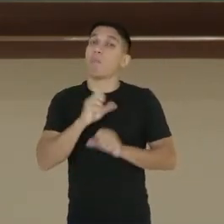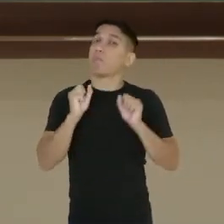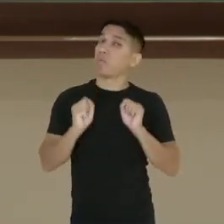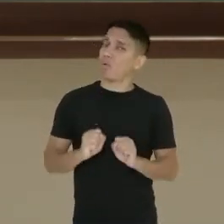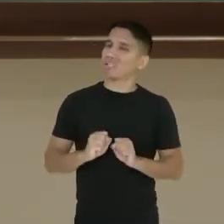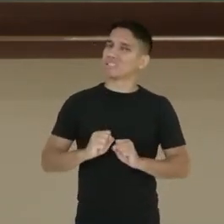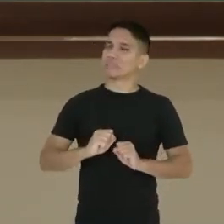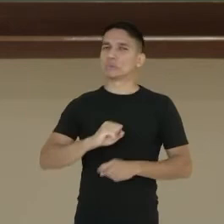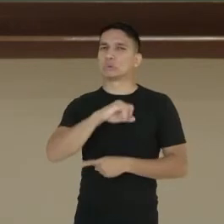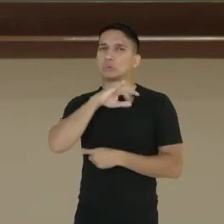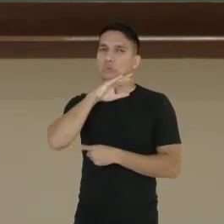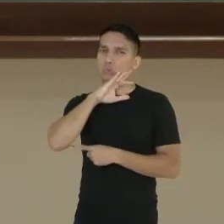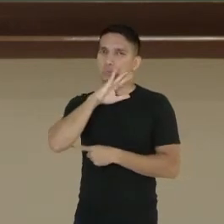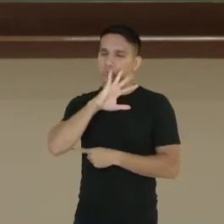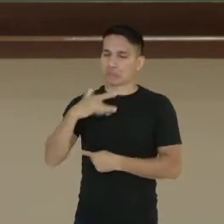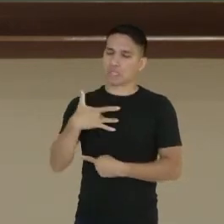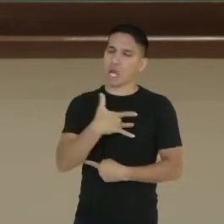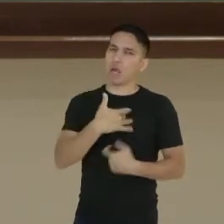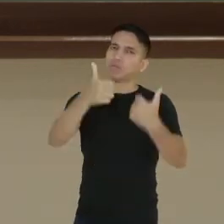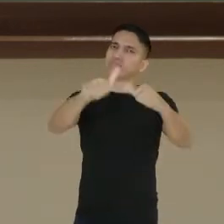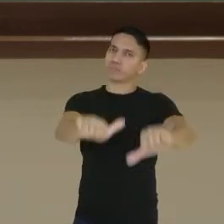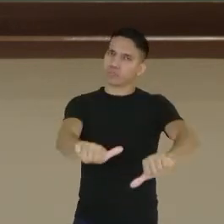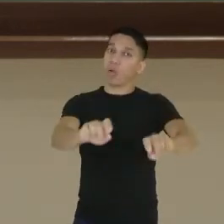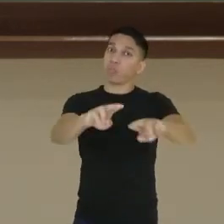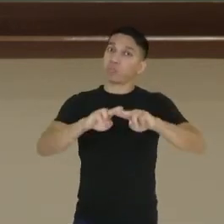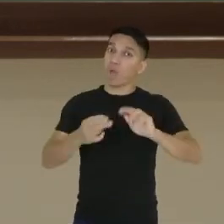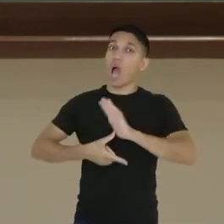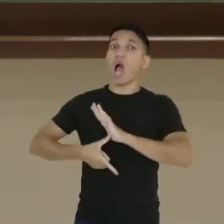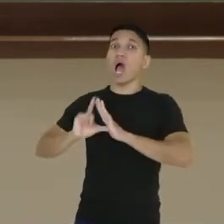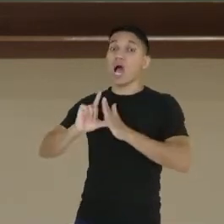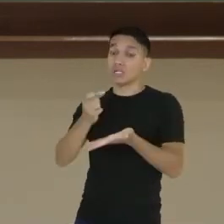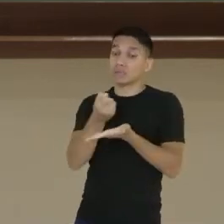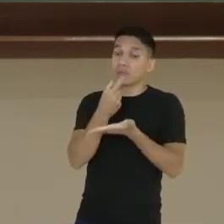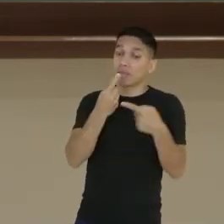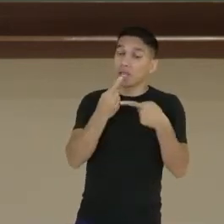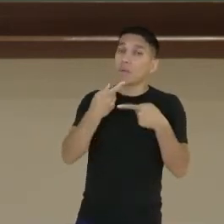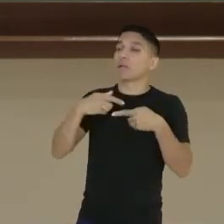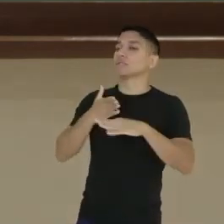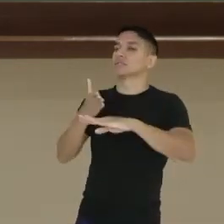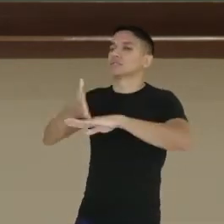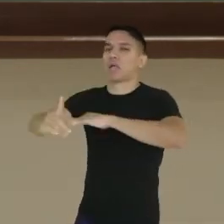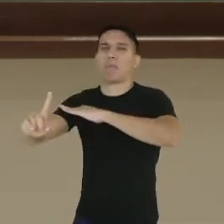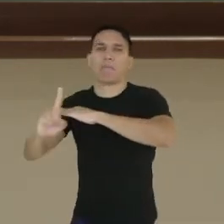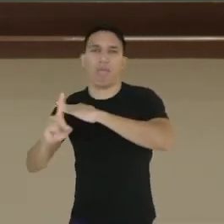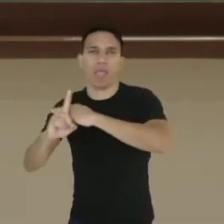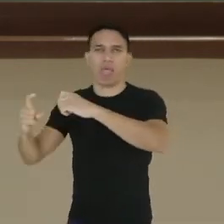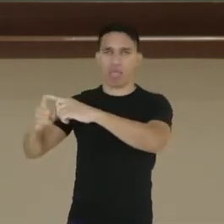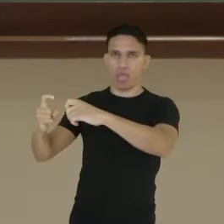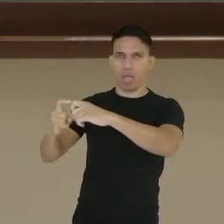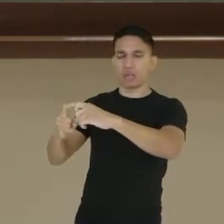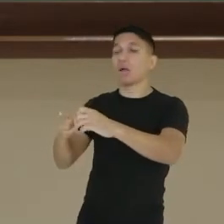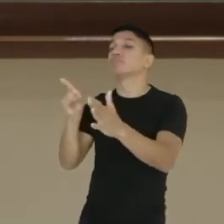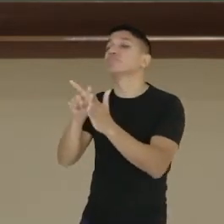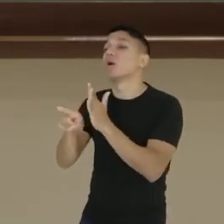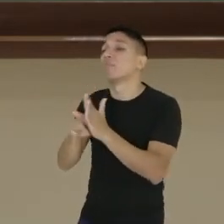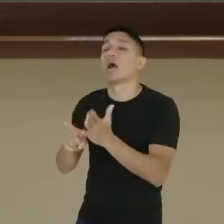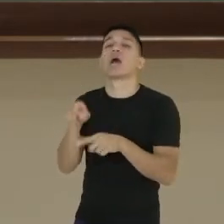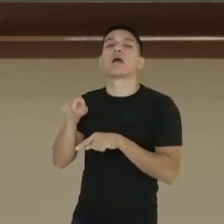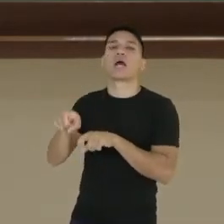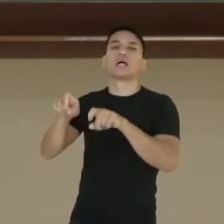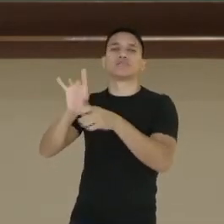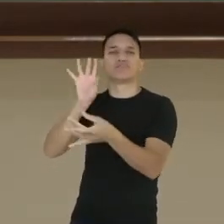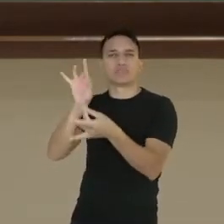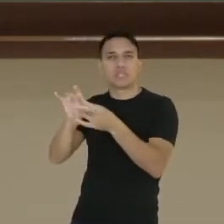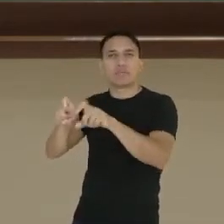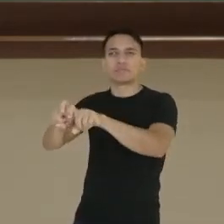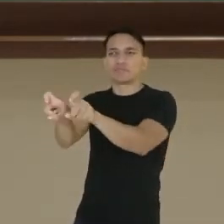fazer mal para ela. Então, ela deve sempre procurar ajuda de um profissional. Ela tem que ir no médico procurar, né, um ginecologista